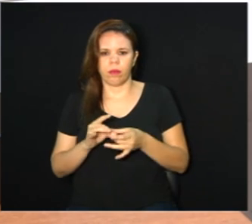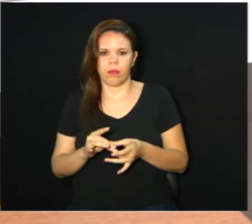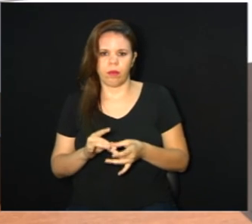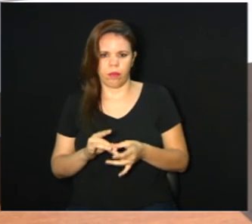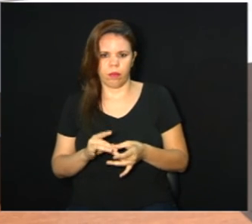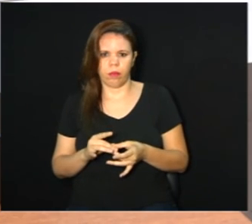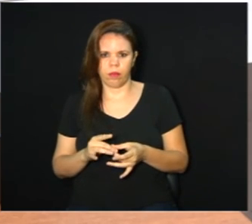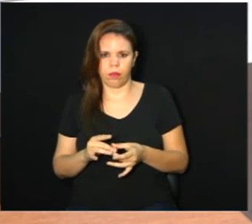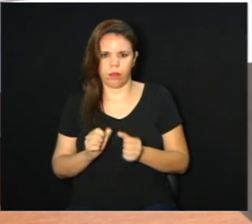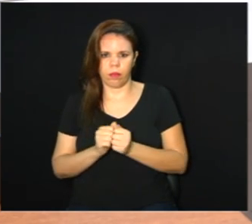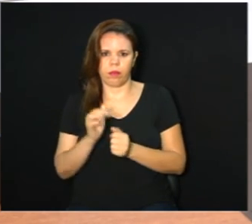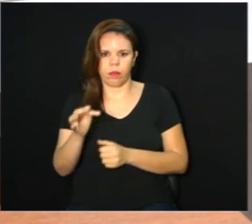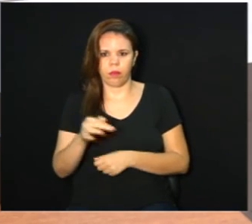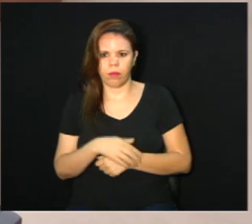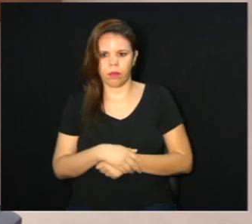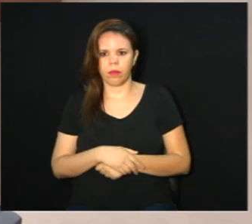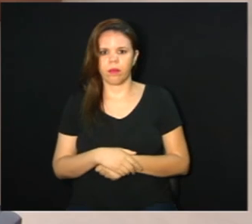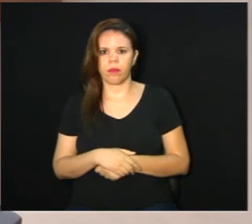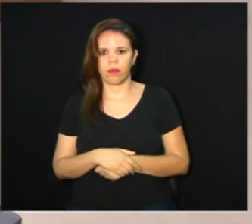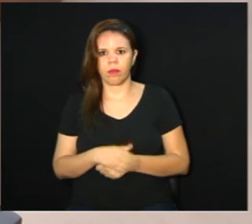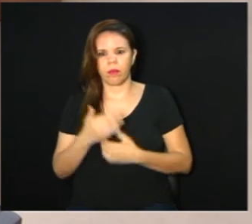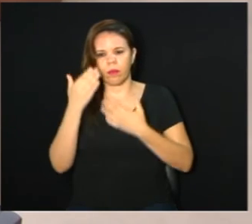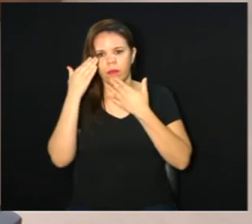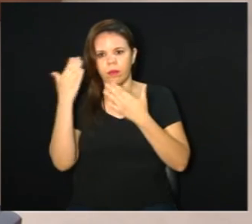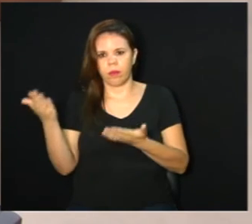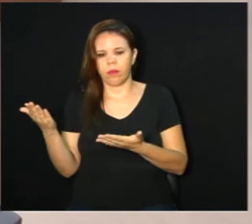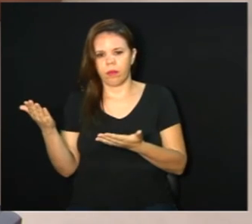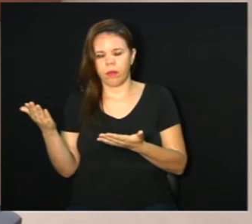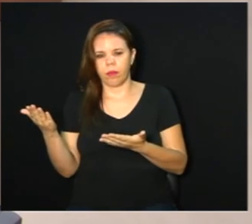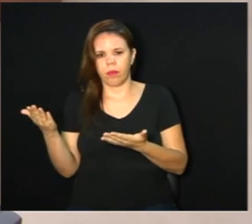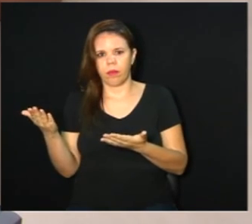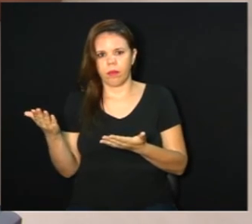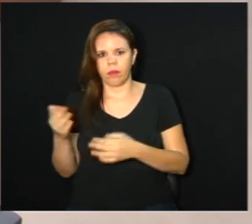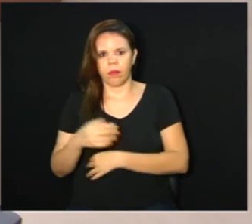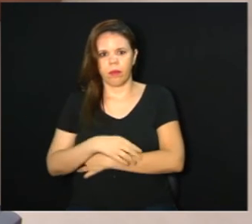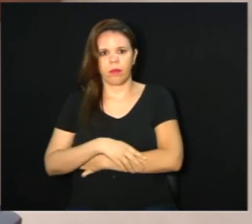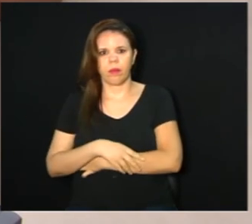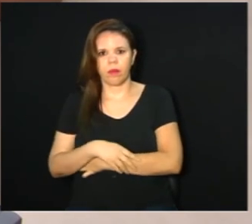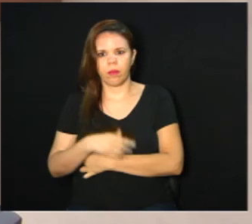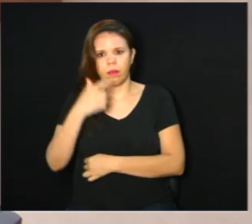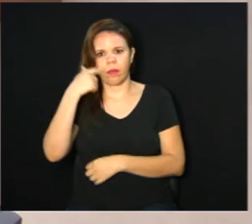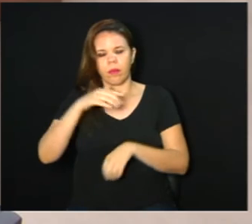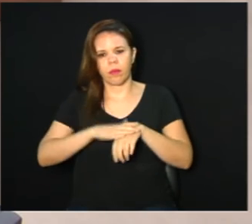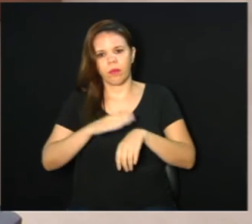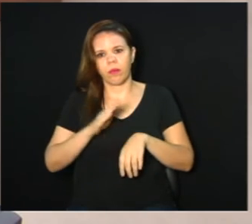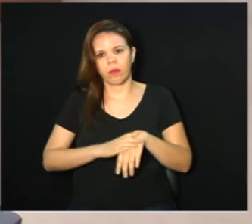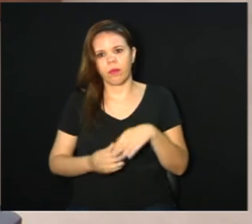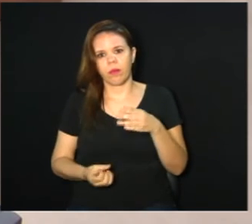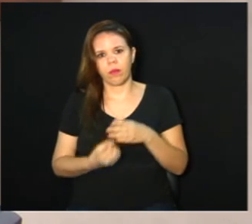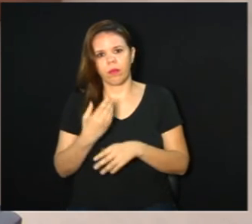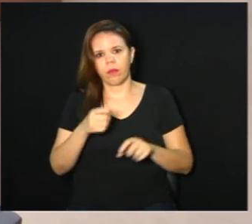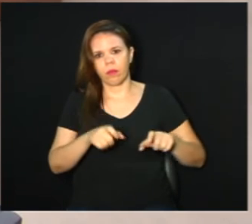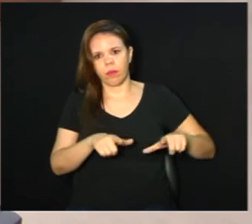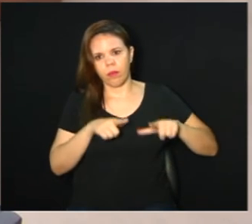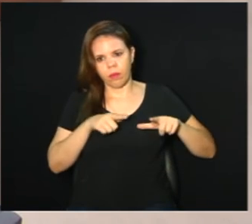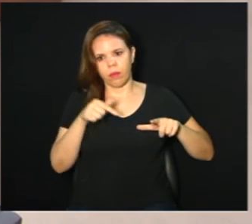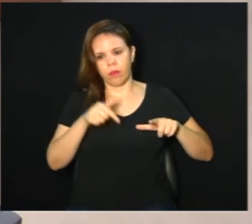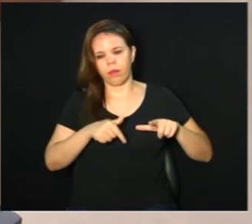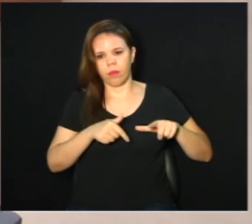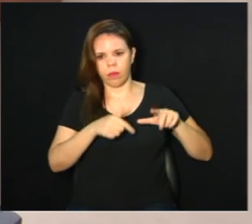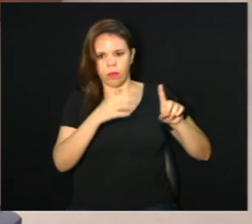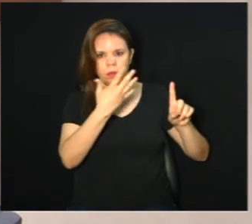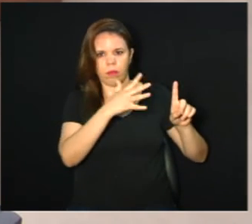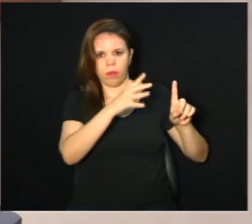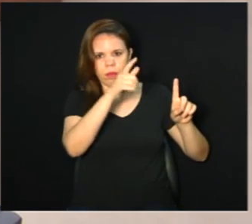para o futuro. Muito obrigado. Muito obrigado, Juliano. Eu que fui, inclusive, autor, né, do diploma de honra ao